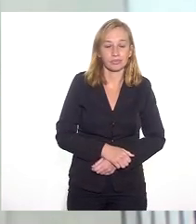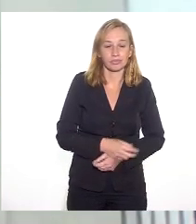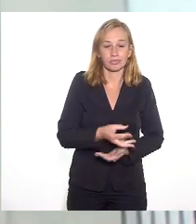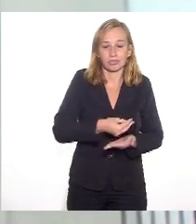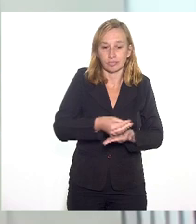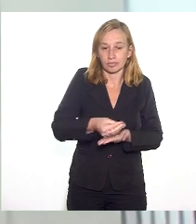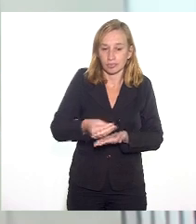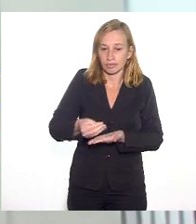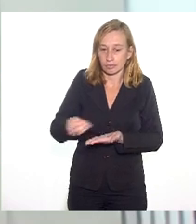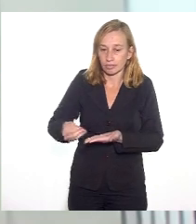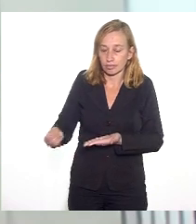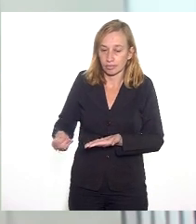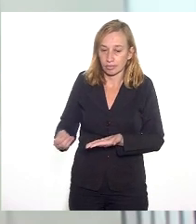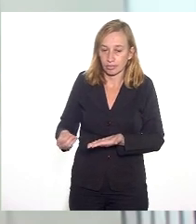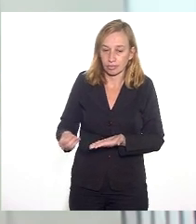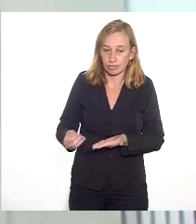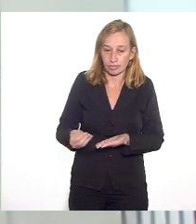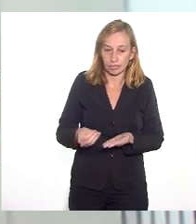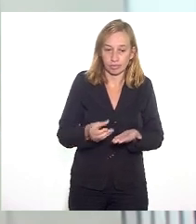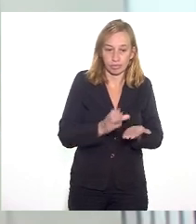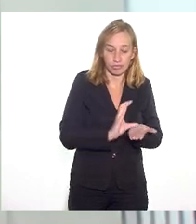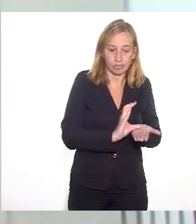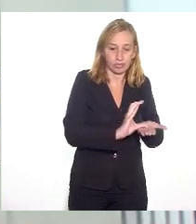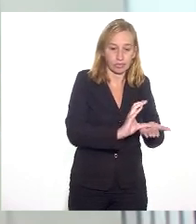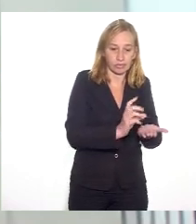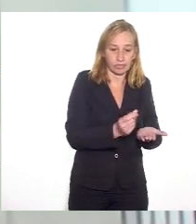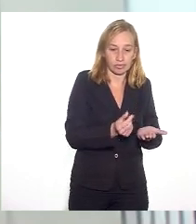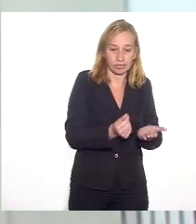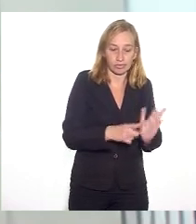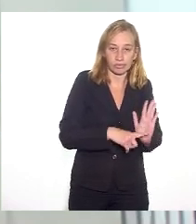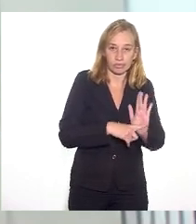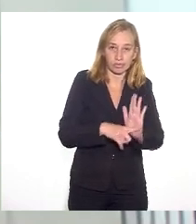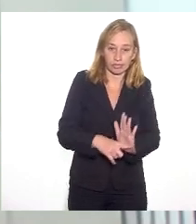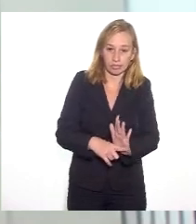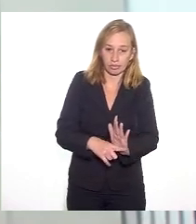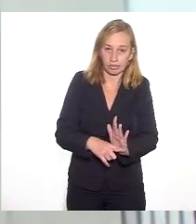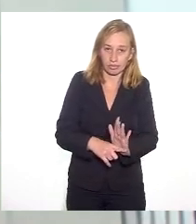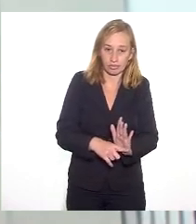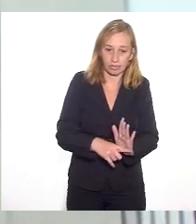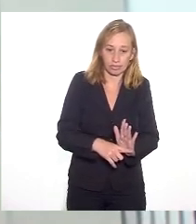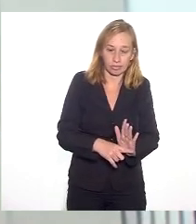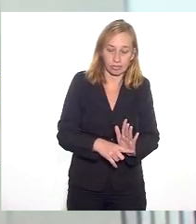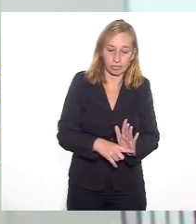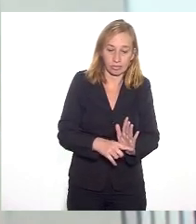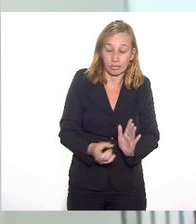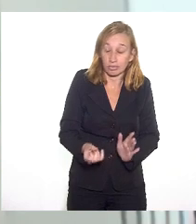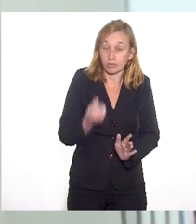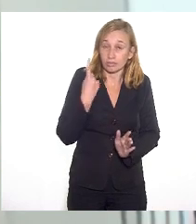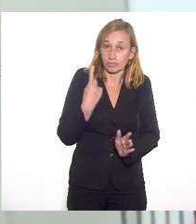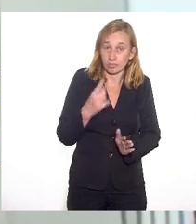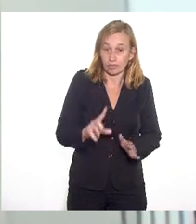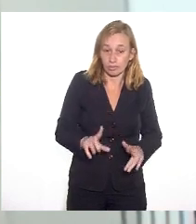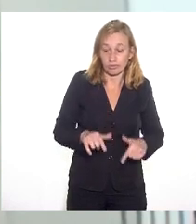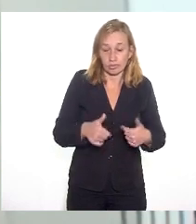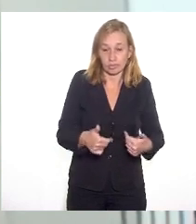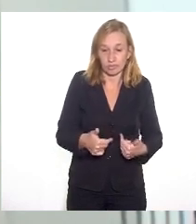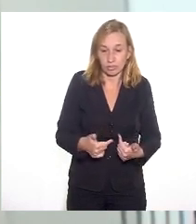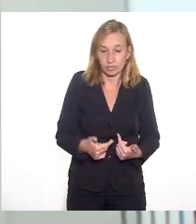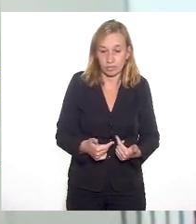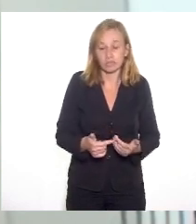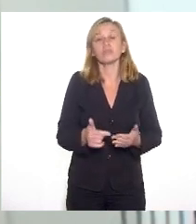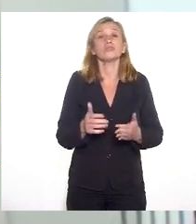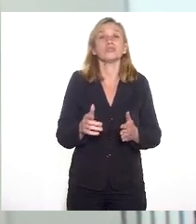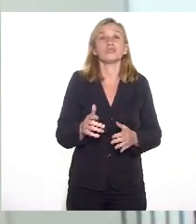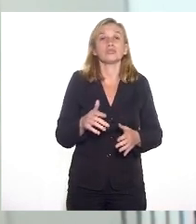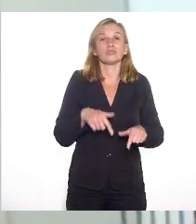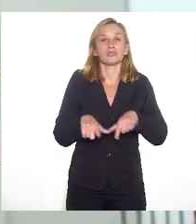do benefício num formato estranho, sem valorizar os municípios, a capilaridade que os serviços públicos já